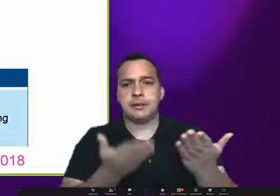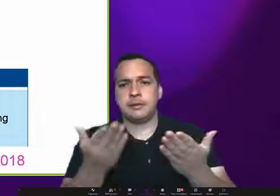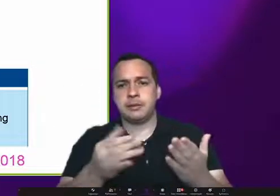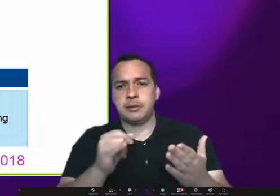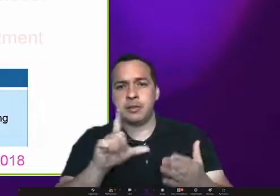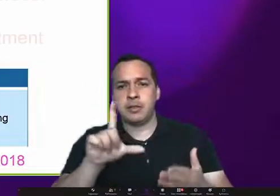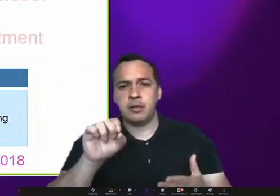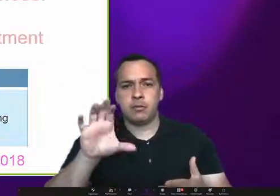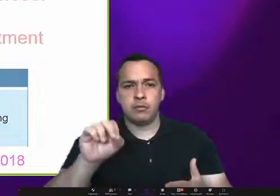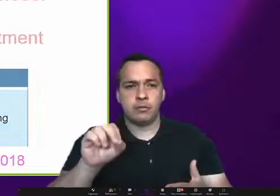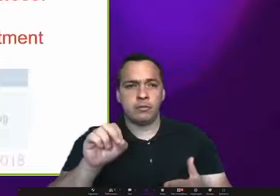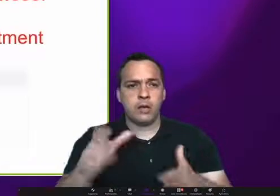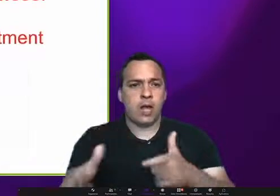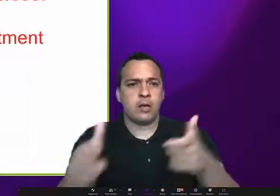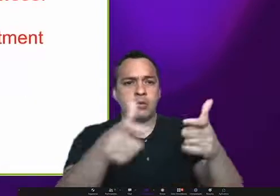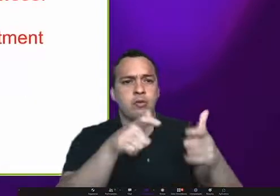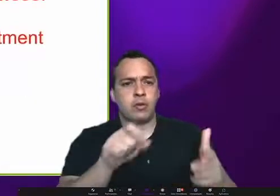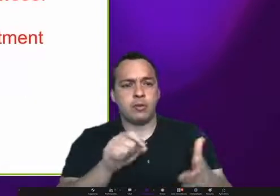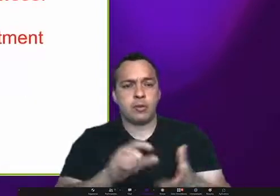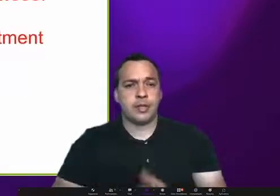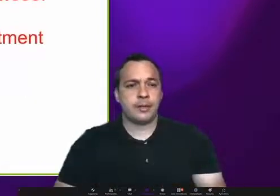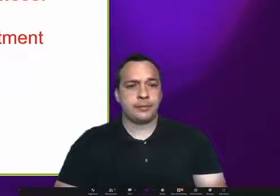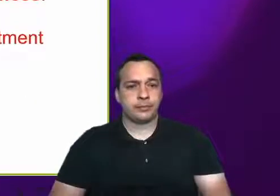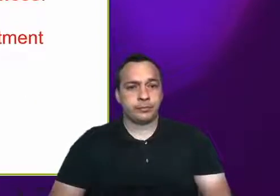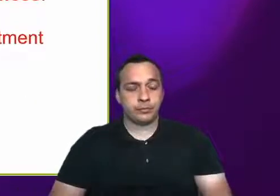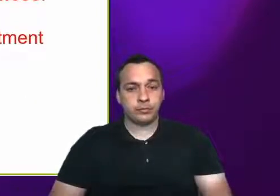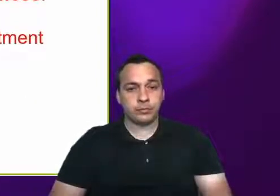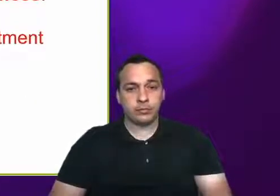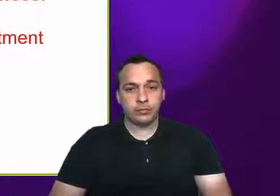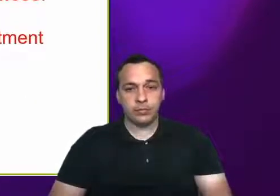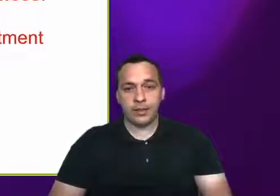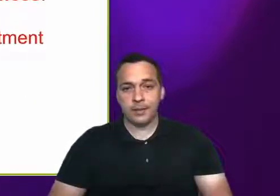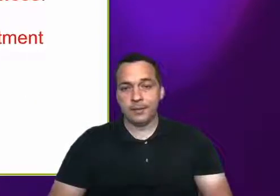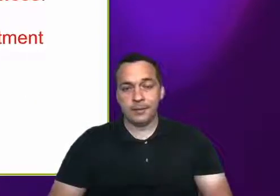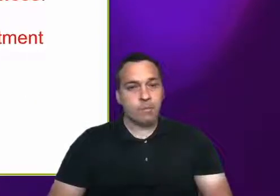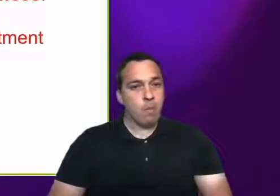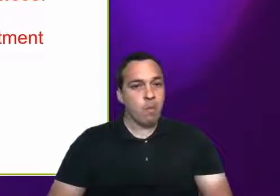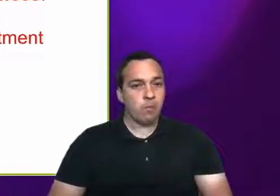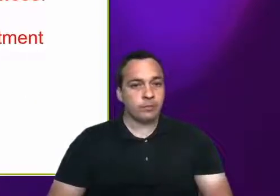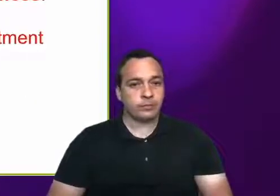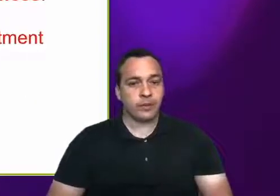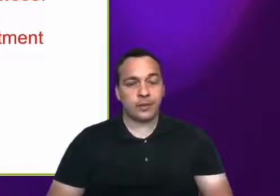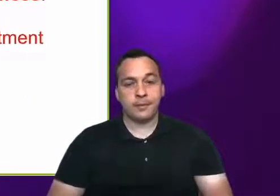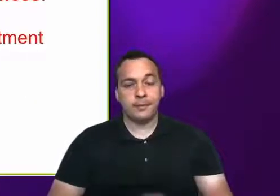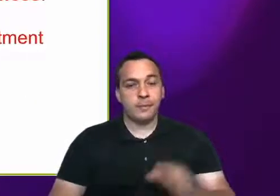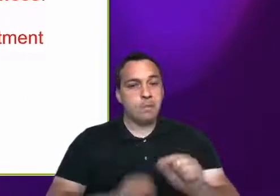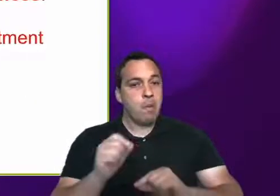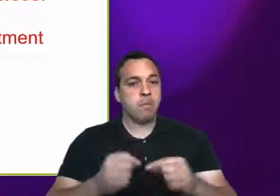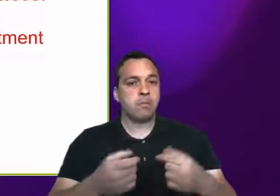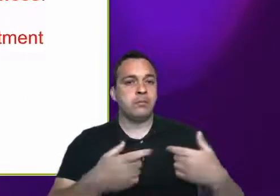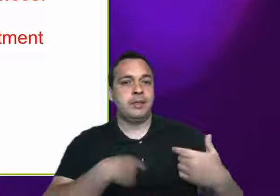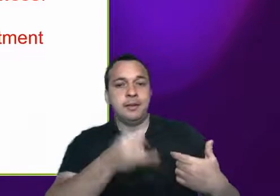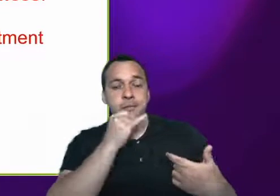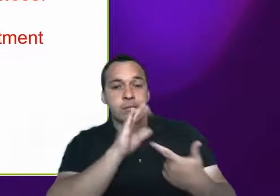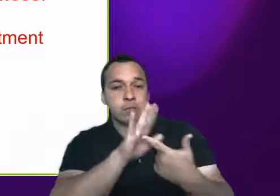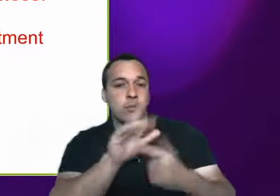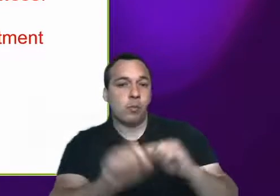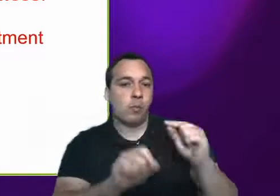as terapias locorregionais. Se tomarmos um exemplo, por exemplo, de pacientes BCLC,